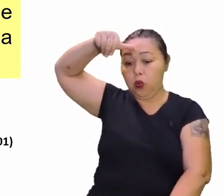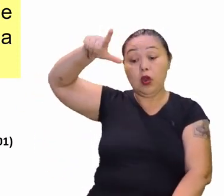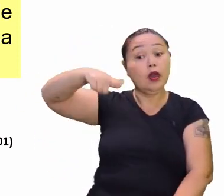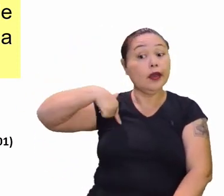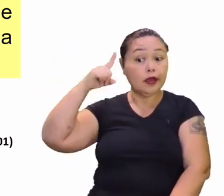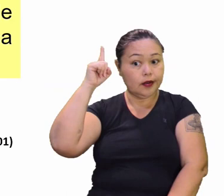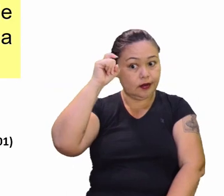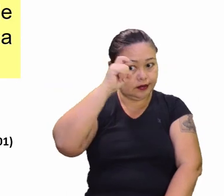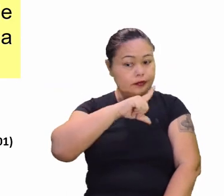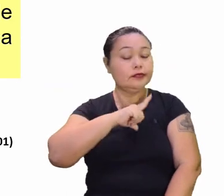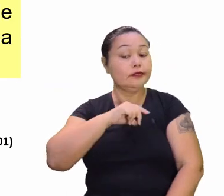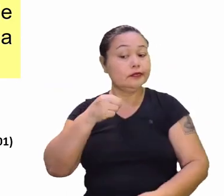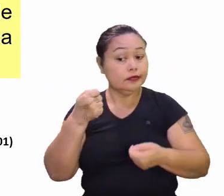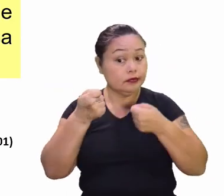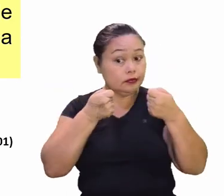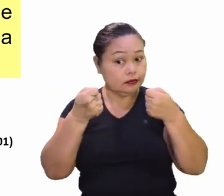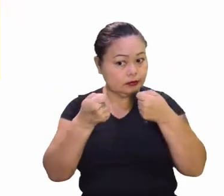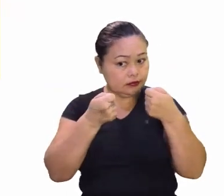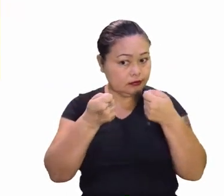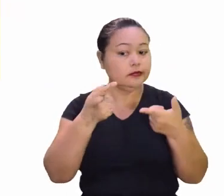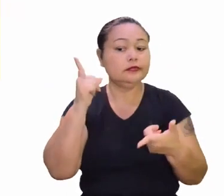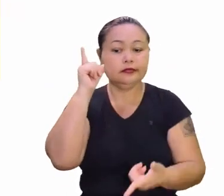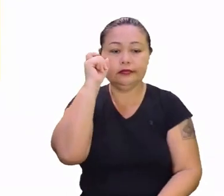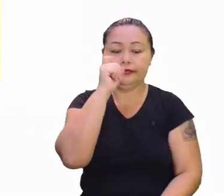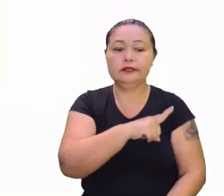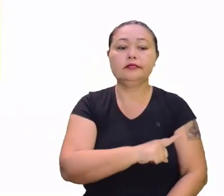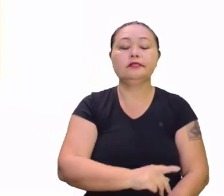ter controle. Já falamos sobre isso.